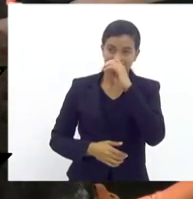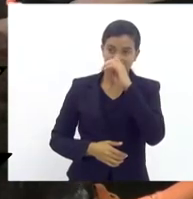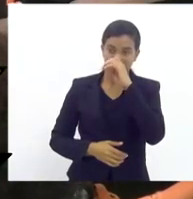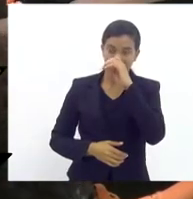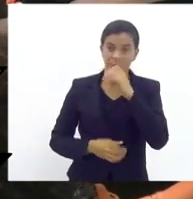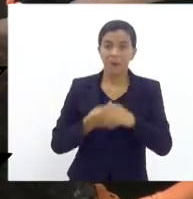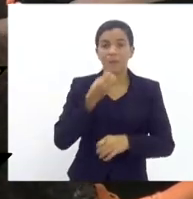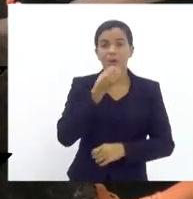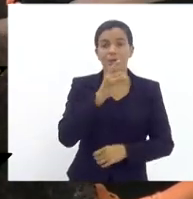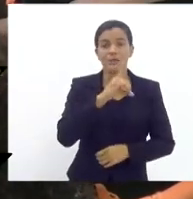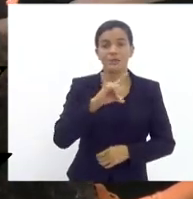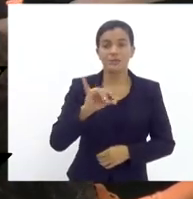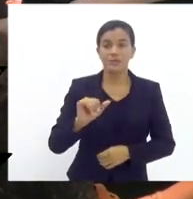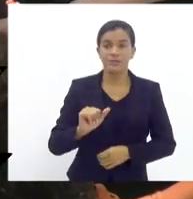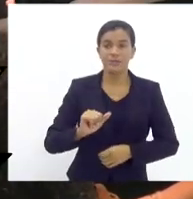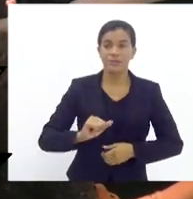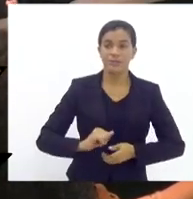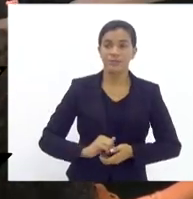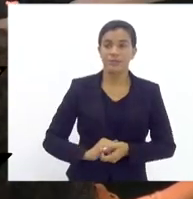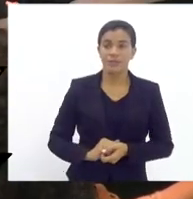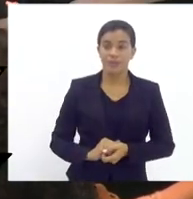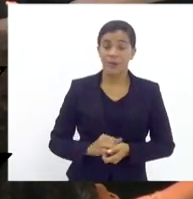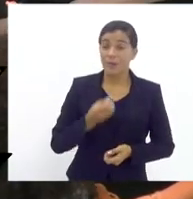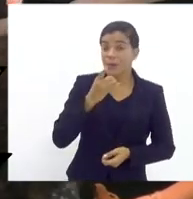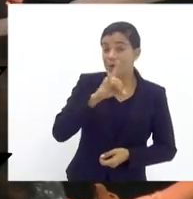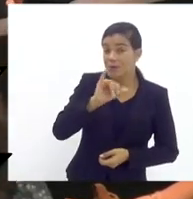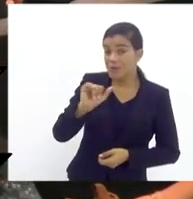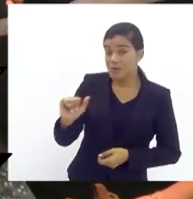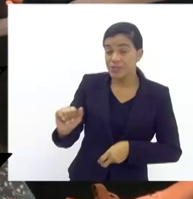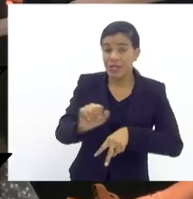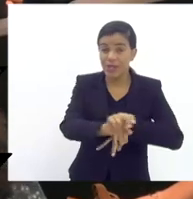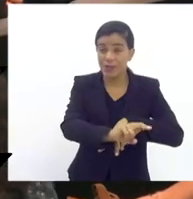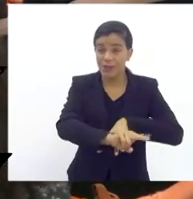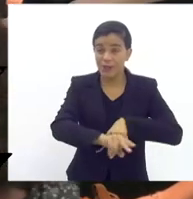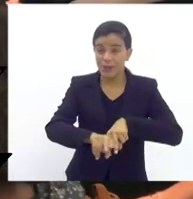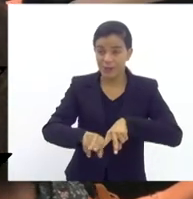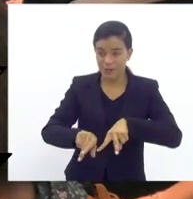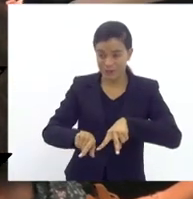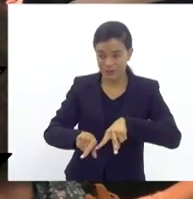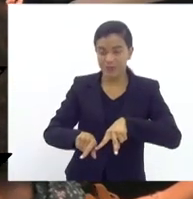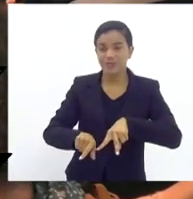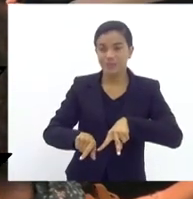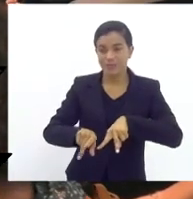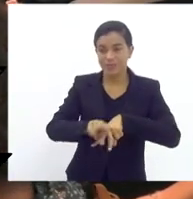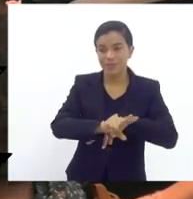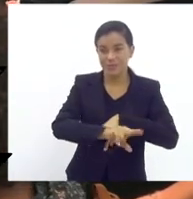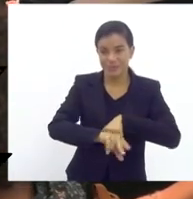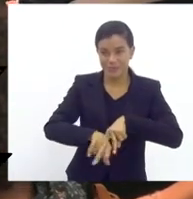bom dia bom dia a todas a todos todos